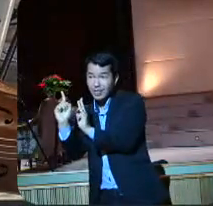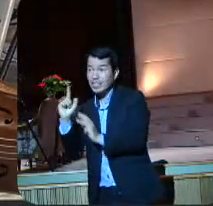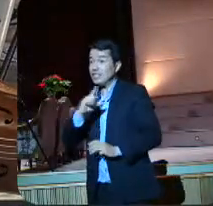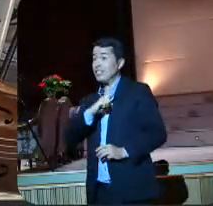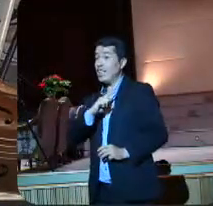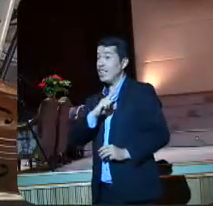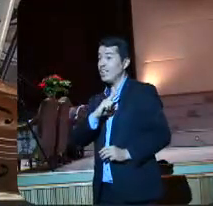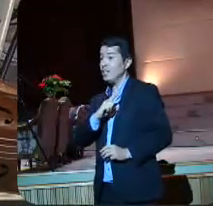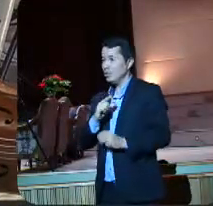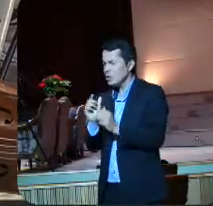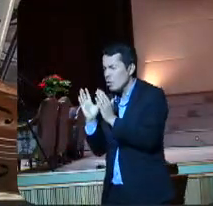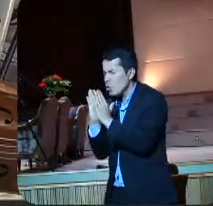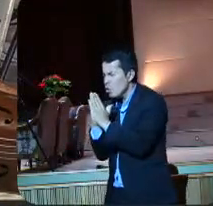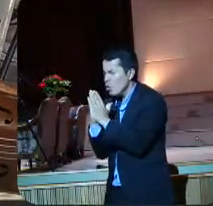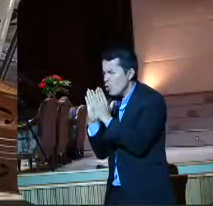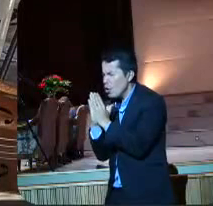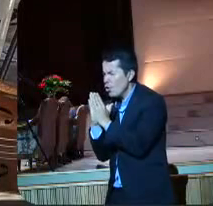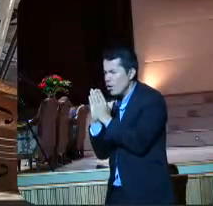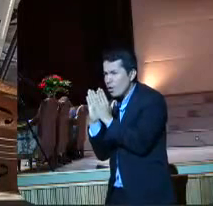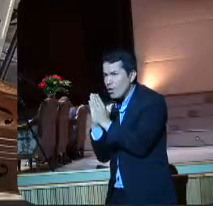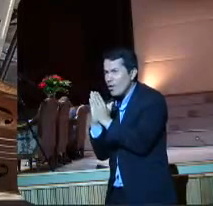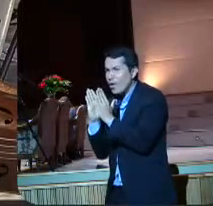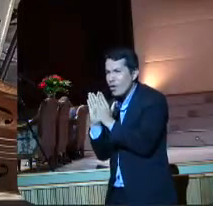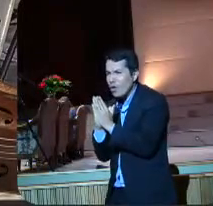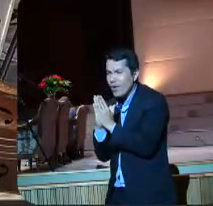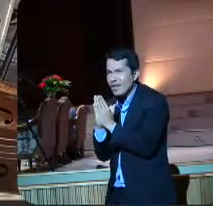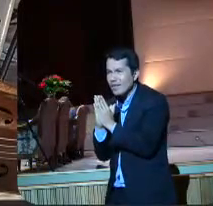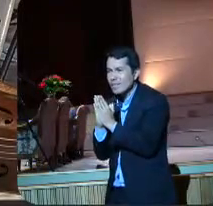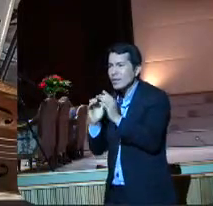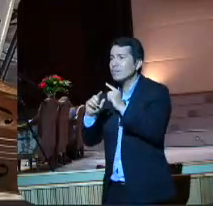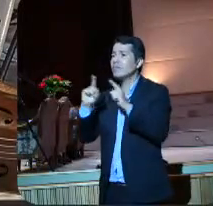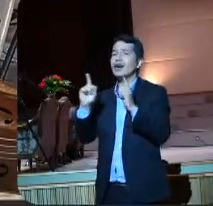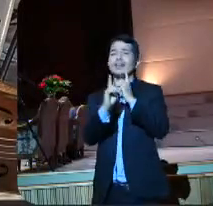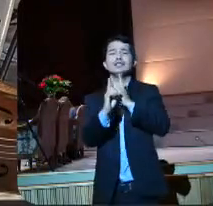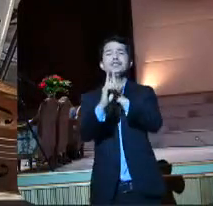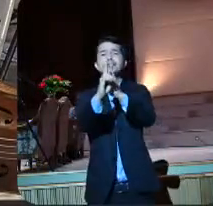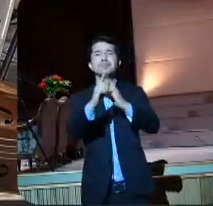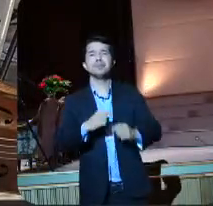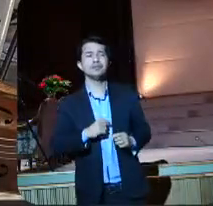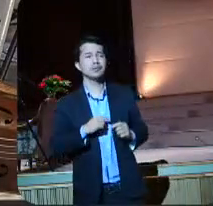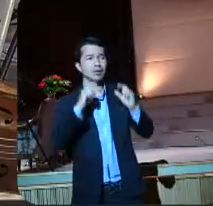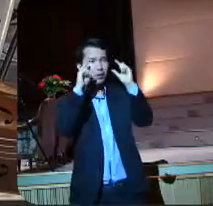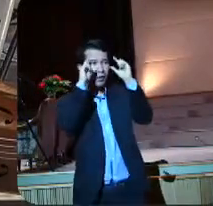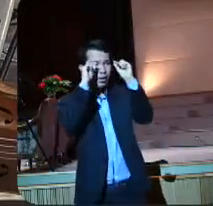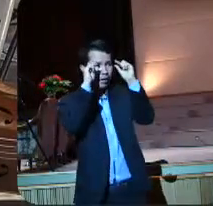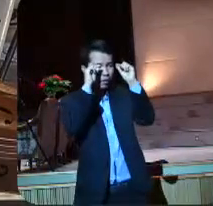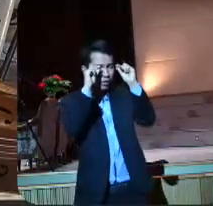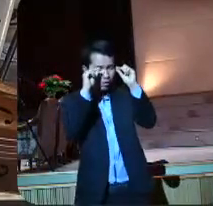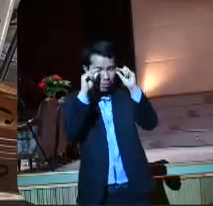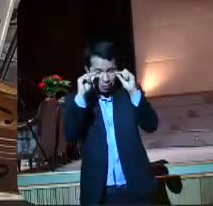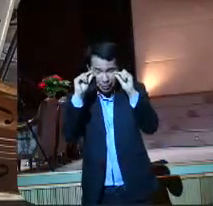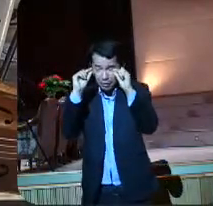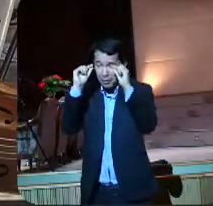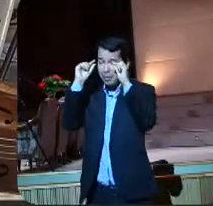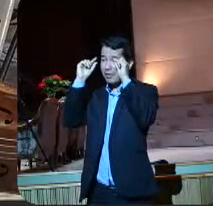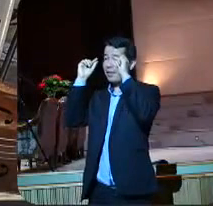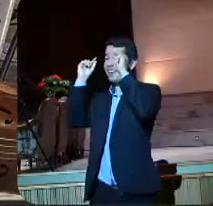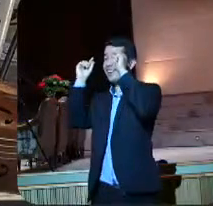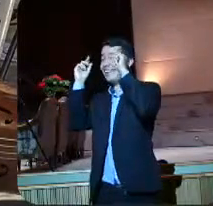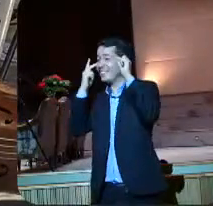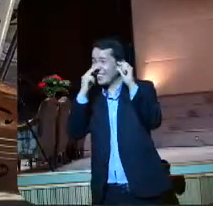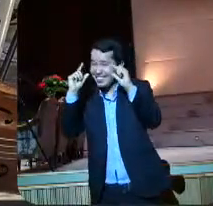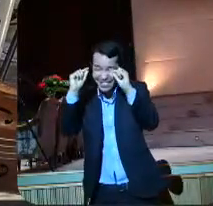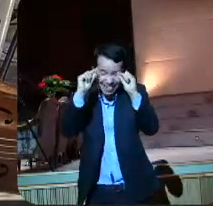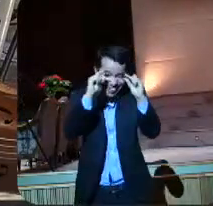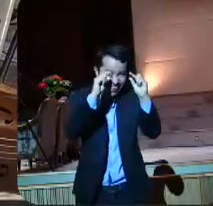preparar espiritualmente para o sofrimento que ele ia enfrentar. Mas ele leva também os seus discípulos para que